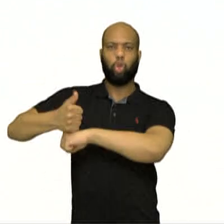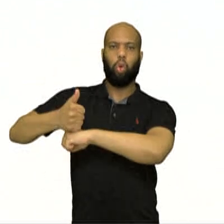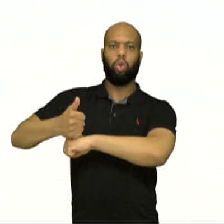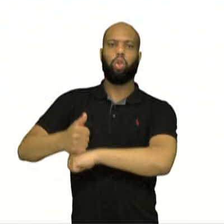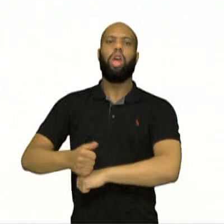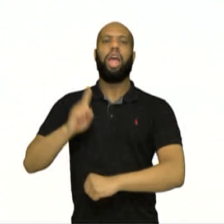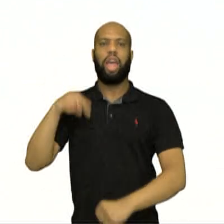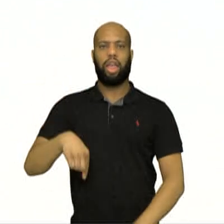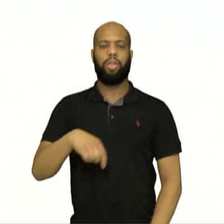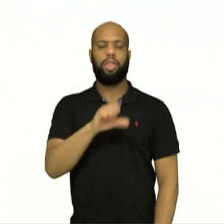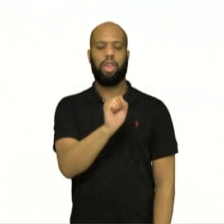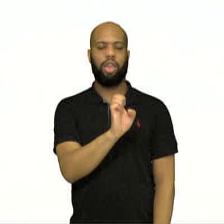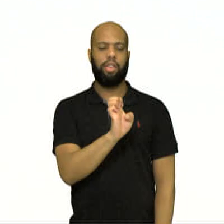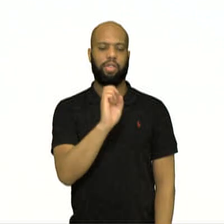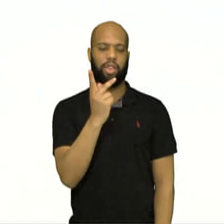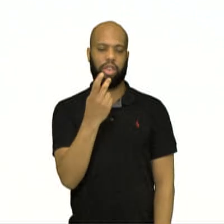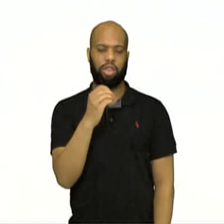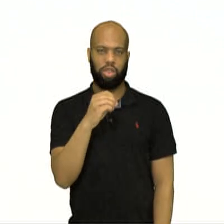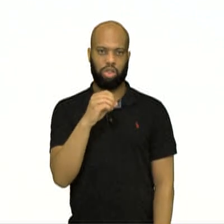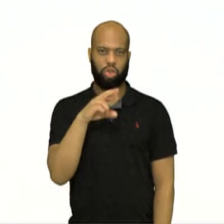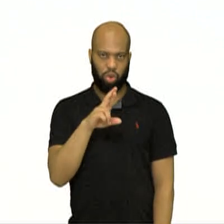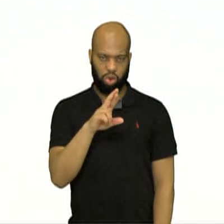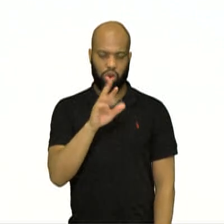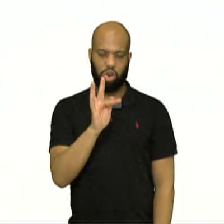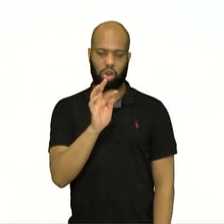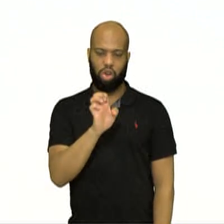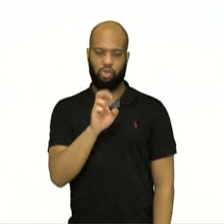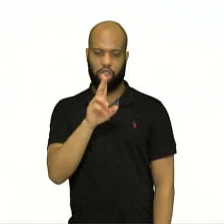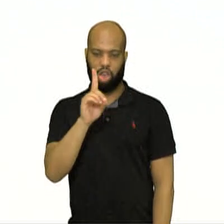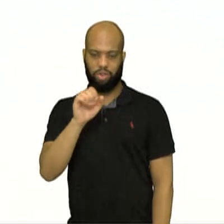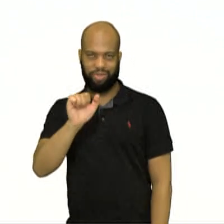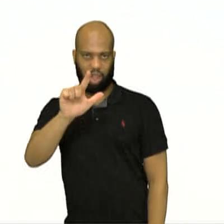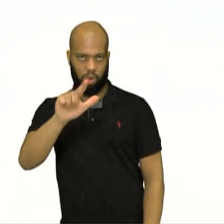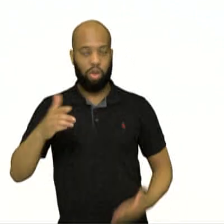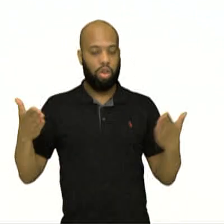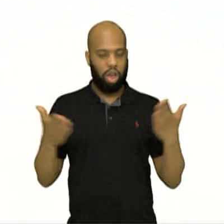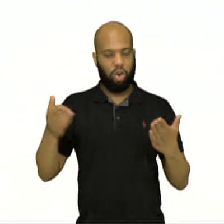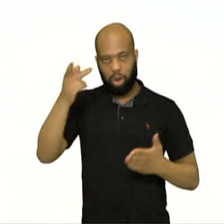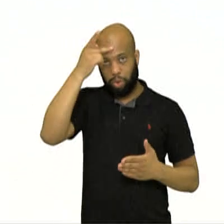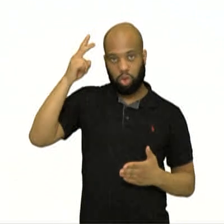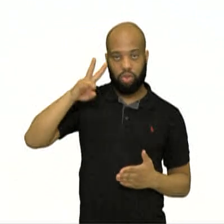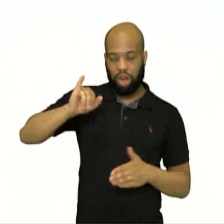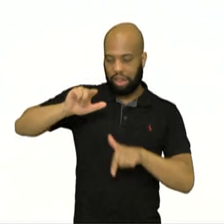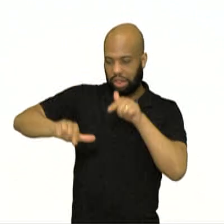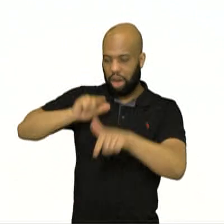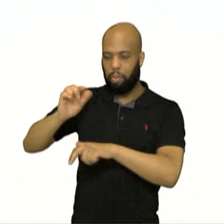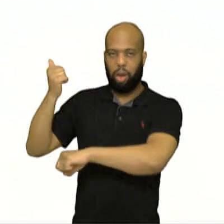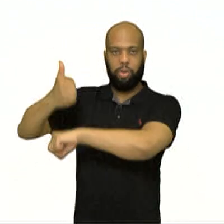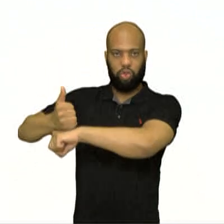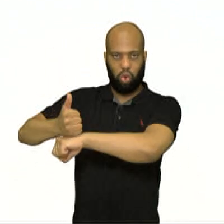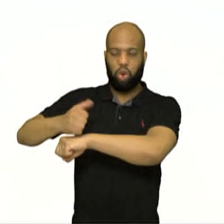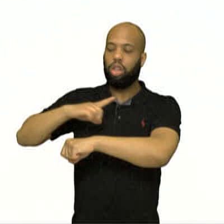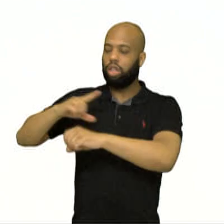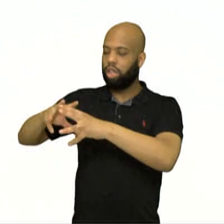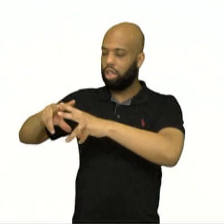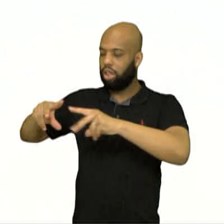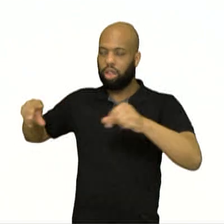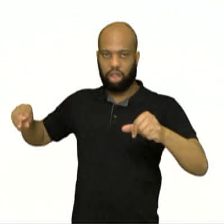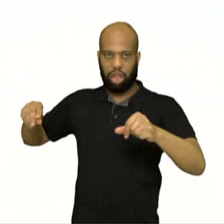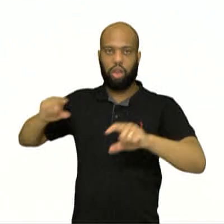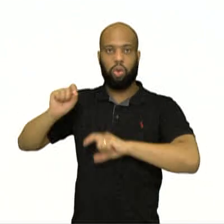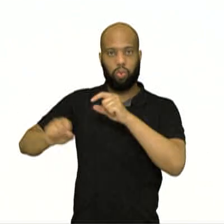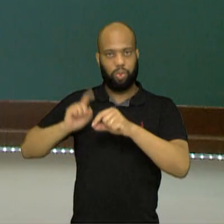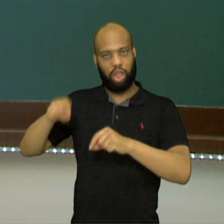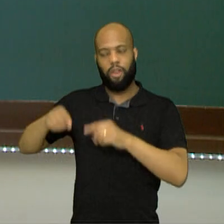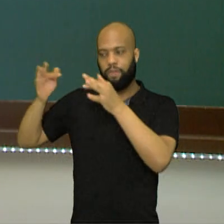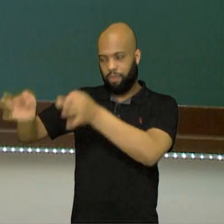ser senhor feudal. Então, agora os camponeses vão trabalhar para aquele senhor nessa porção de terra que vai ser